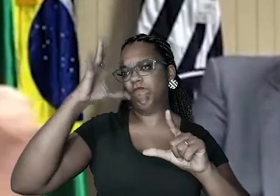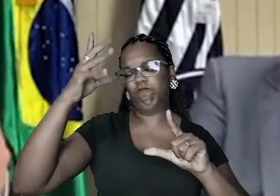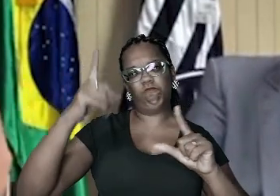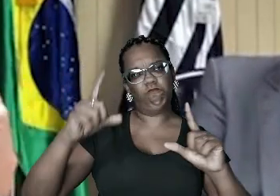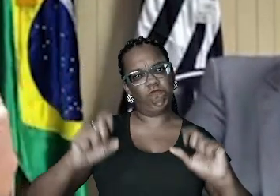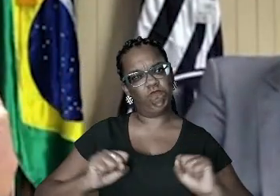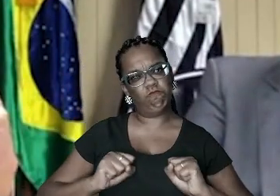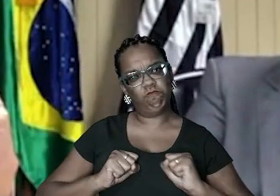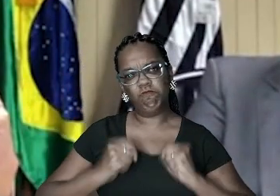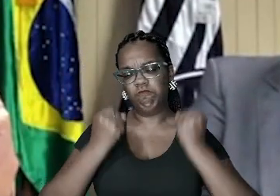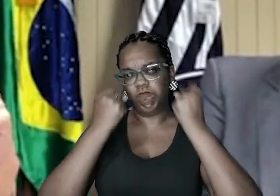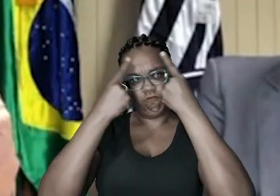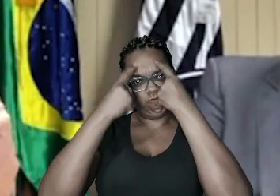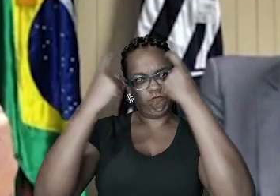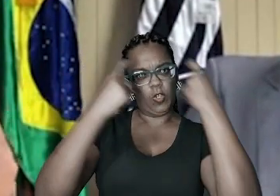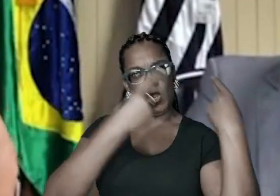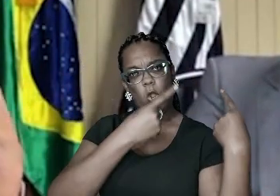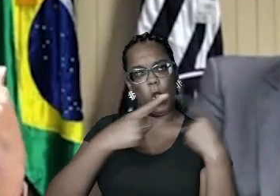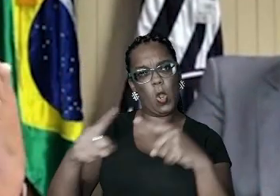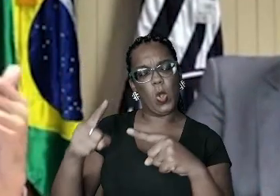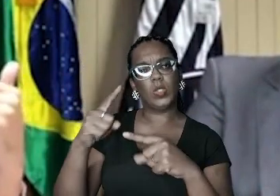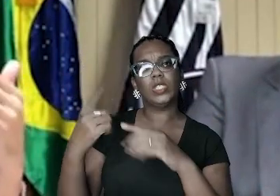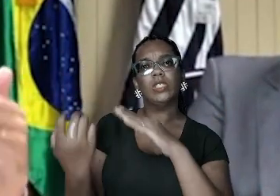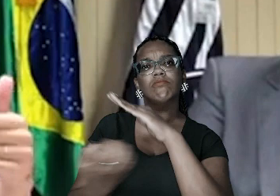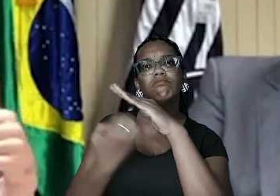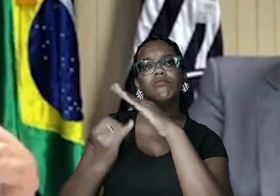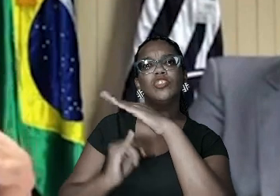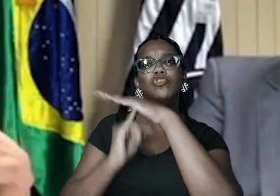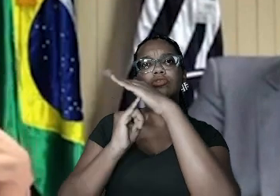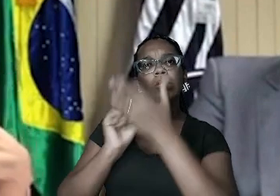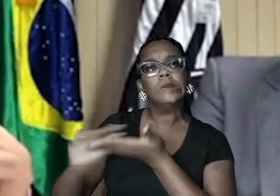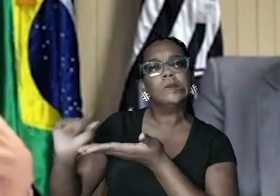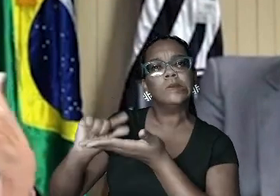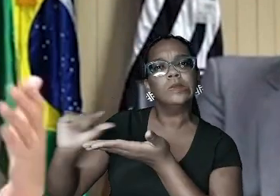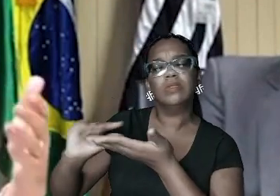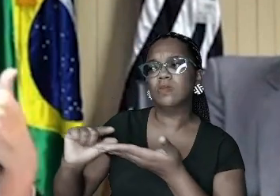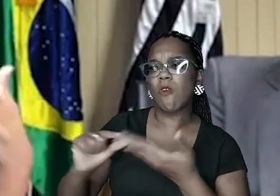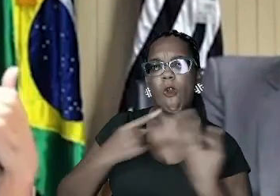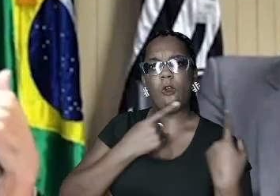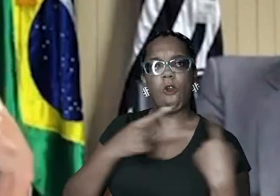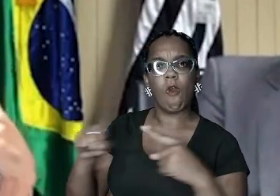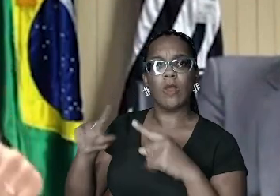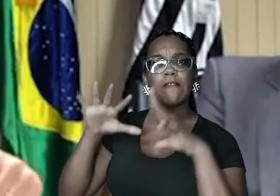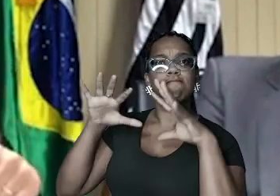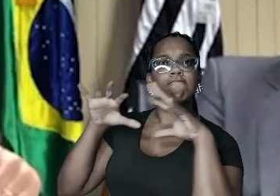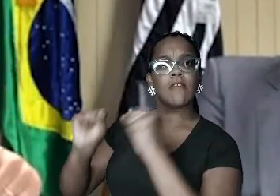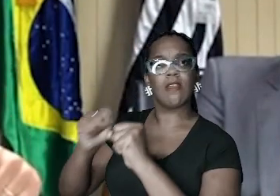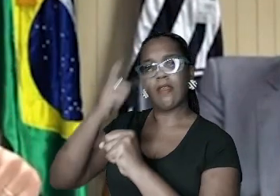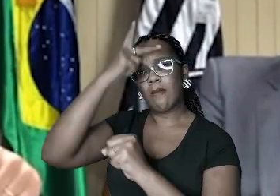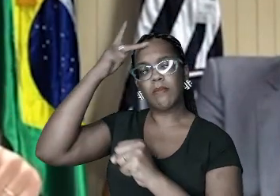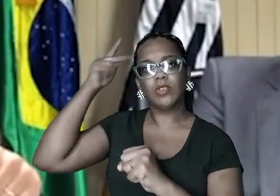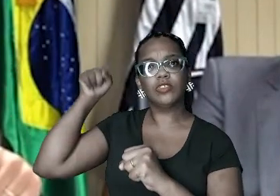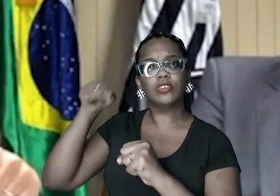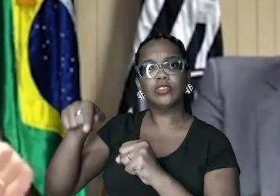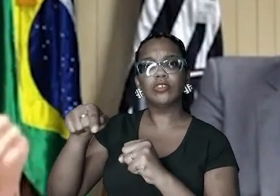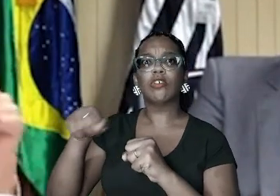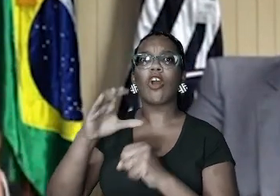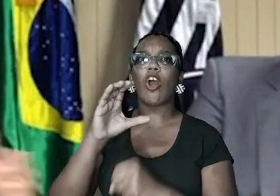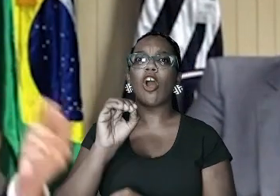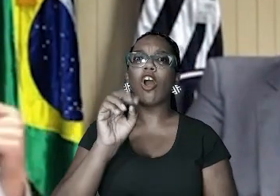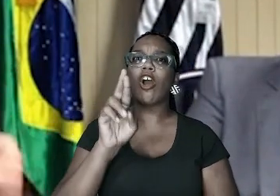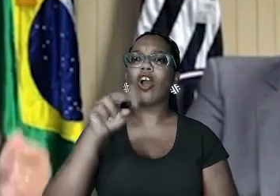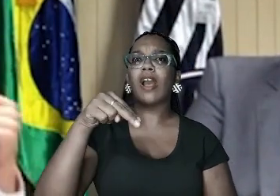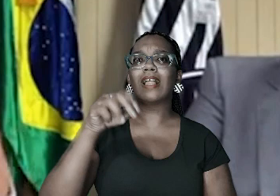influências decidiu se revoltar contra a postura dos investidores institucionais que venham praticando shorts